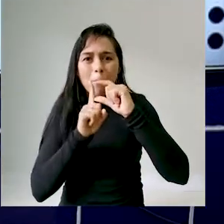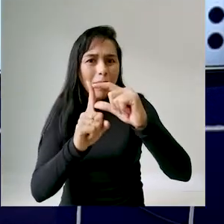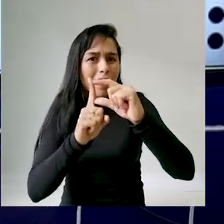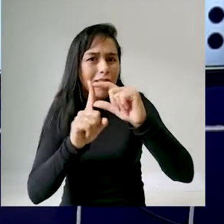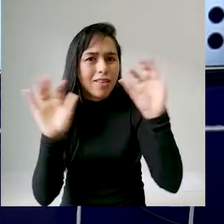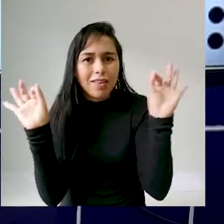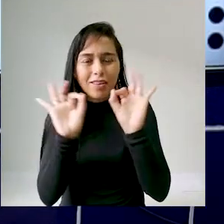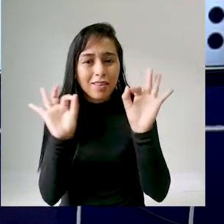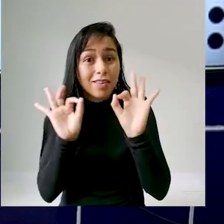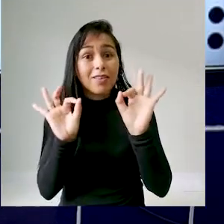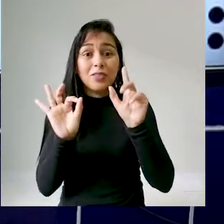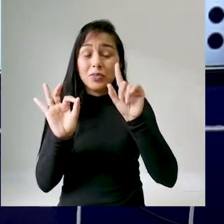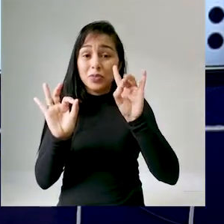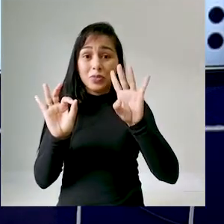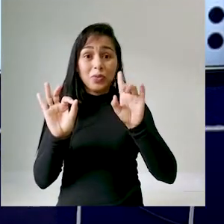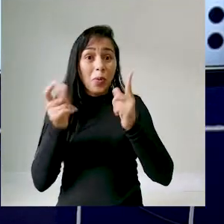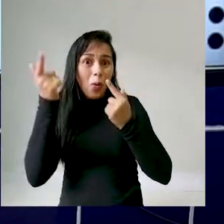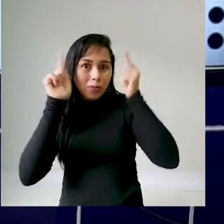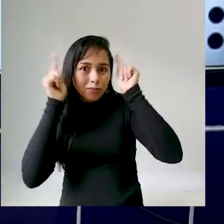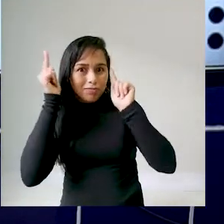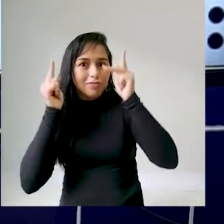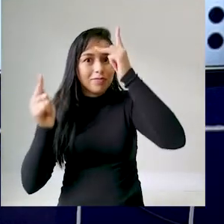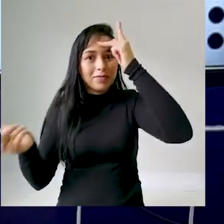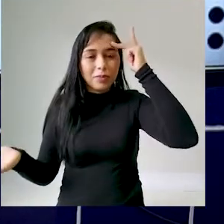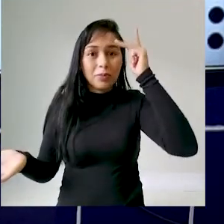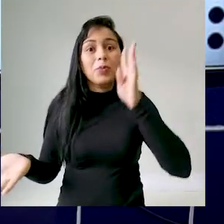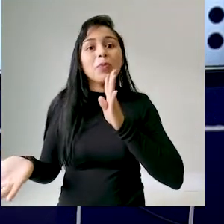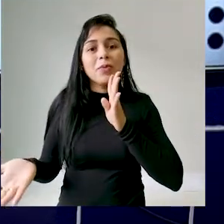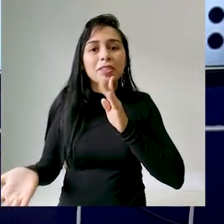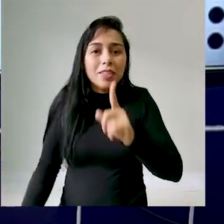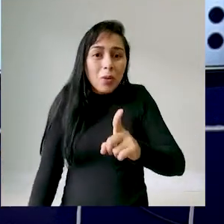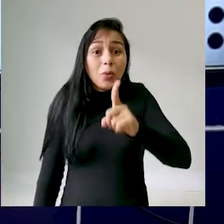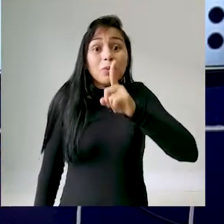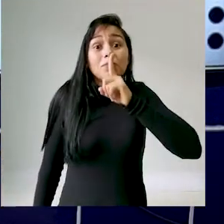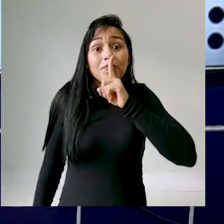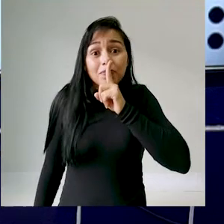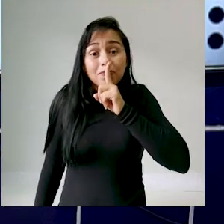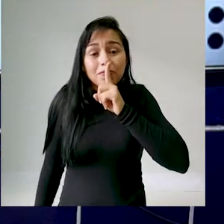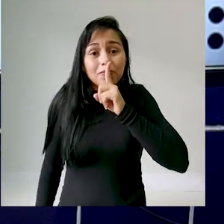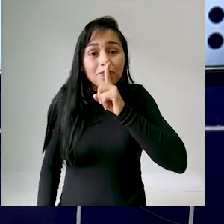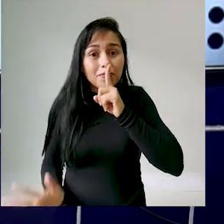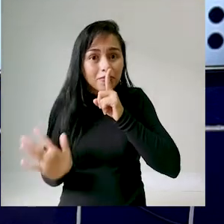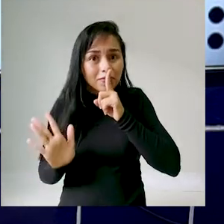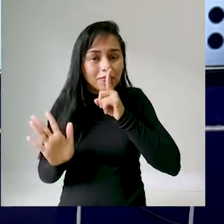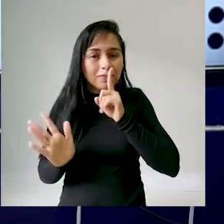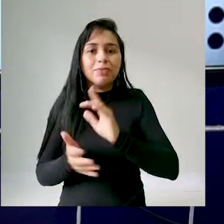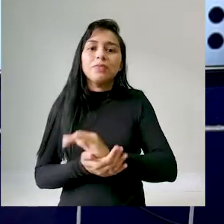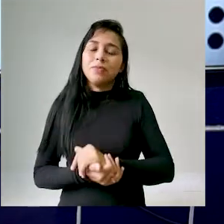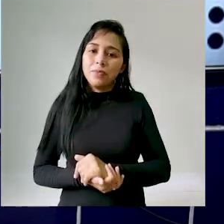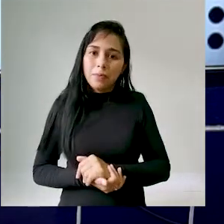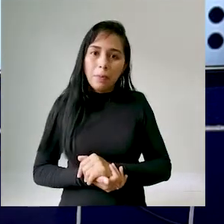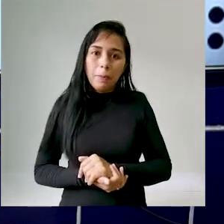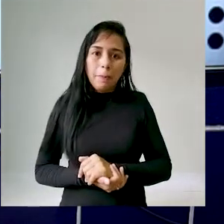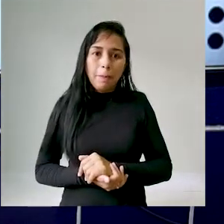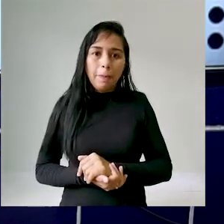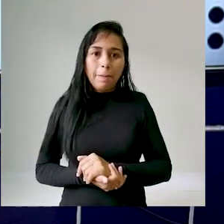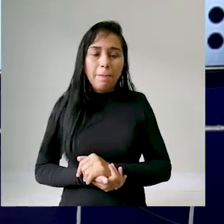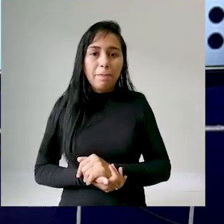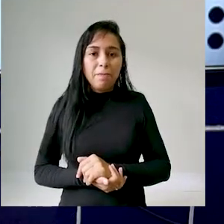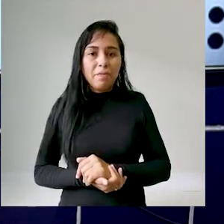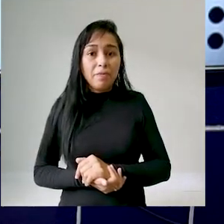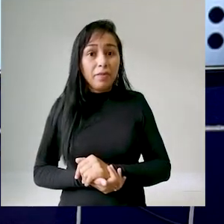sem dizer nada. Ela apenas fez um gesto que todo mundo conhece, que é para fazer silêncio. Então, ela utilizou a linguagem não